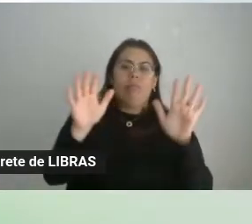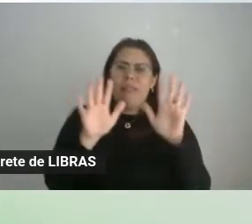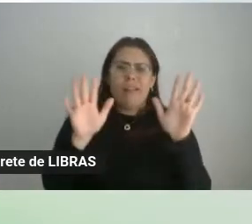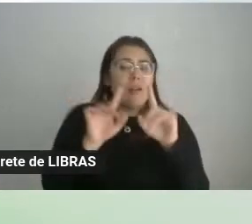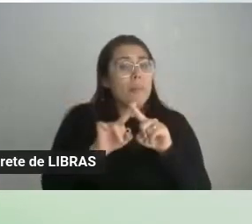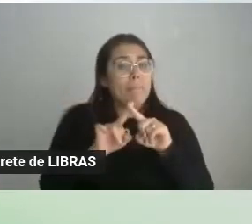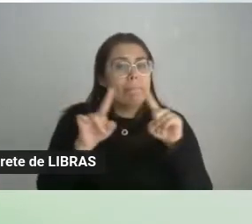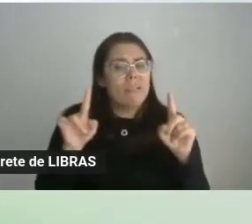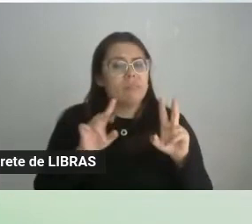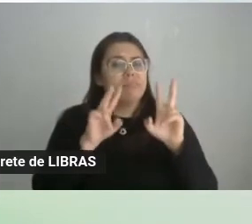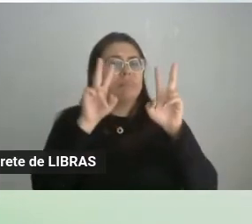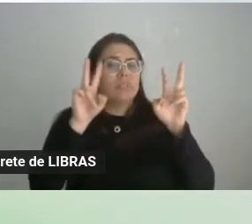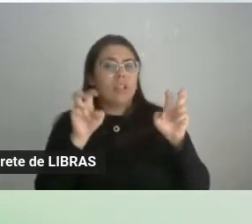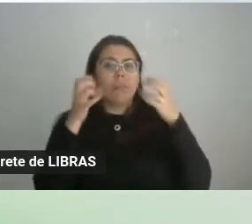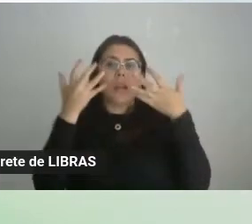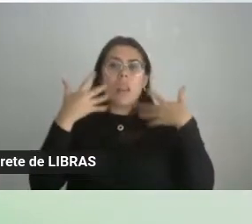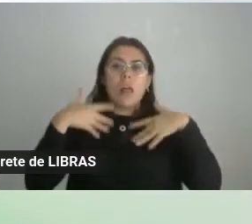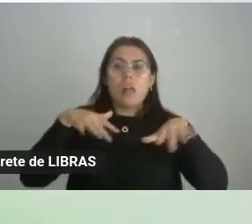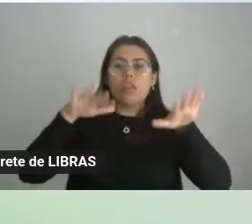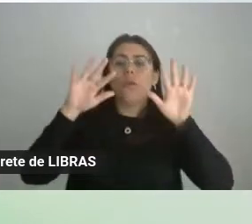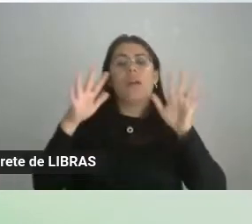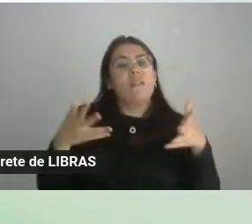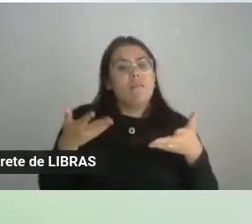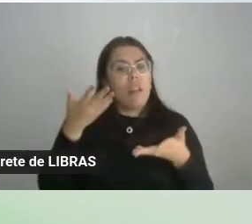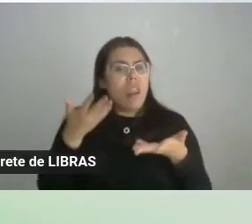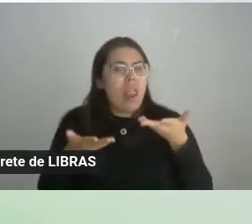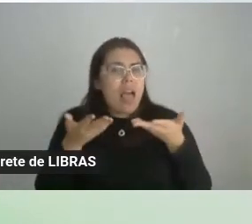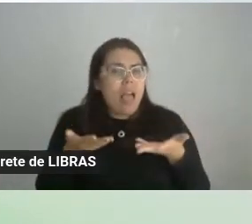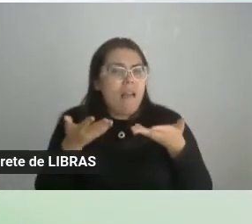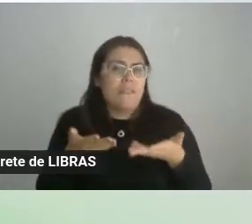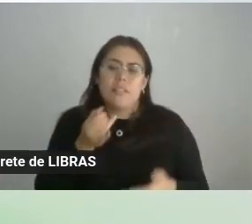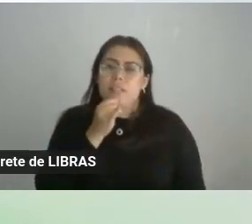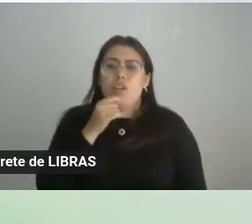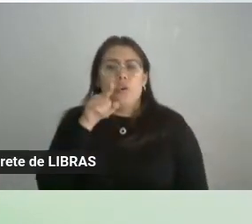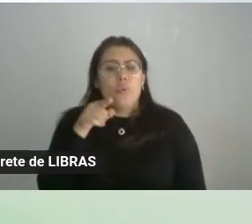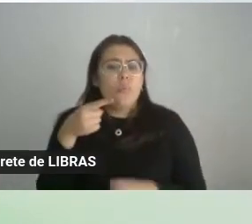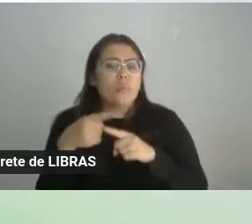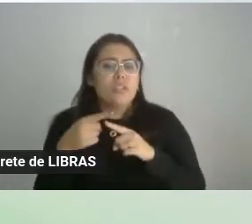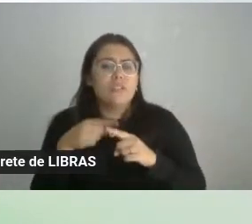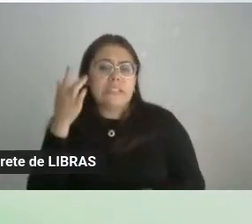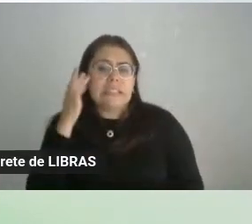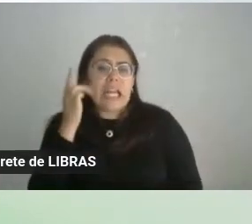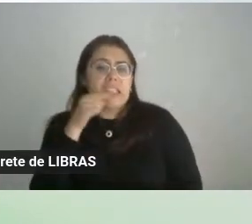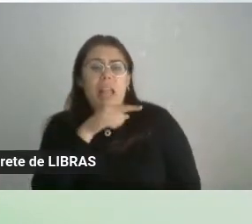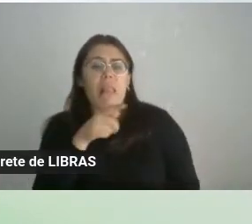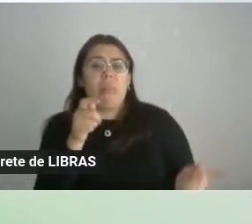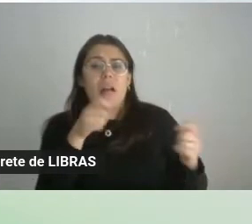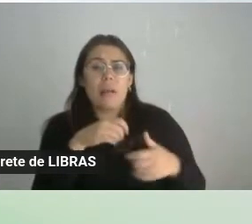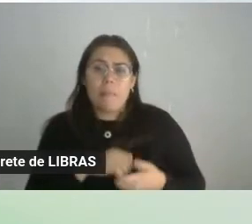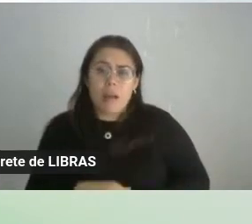como um assunto natural, como se fosse uma coisa leve, dizer assim, olha, mas por que você acha que não tem capacidade de fazer isso? Poxa, você é